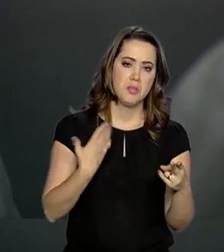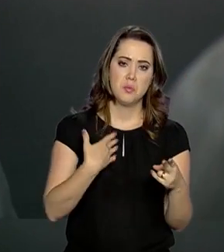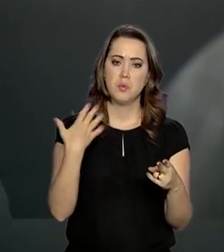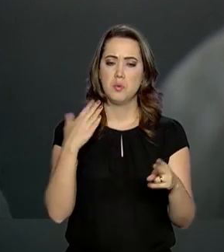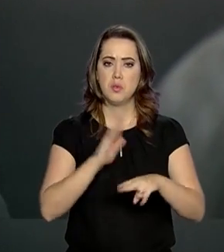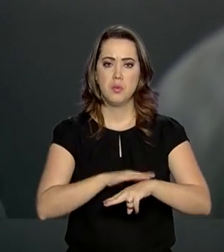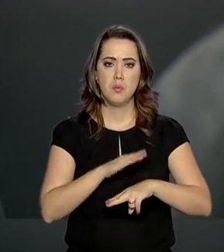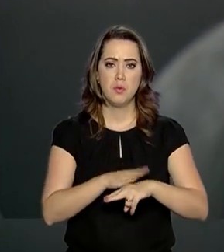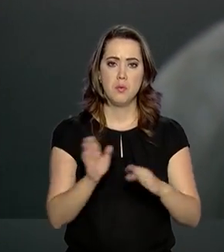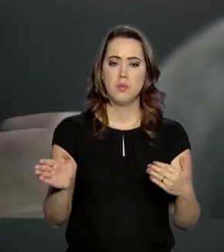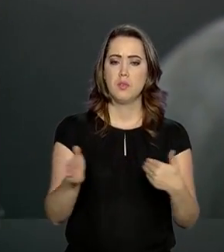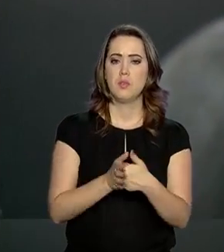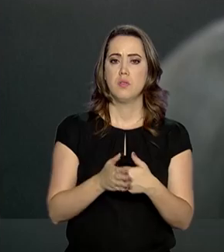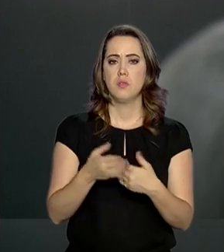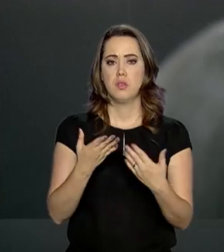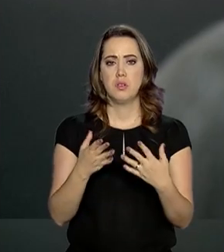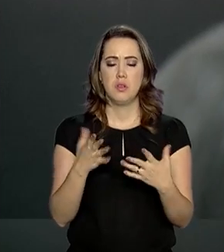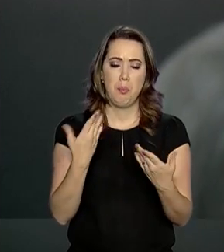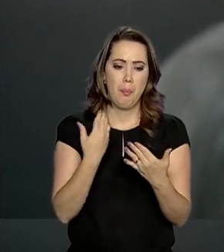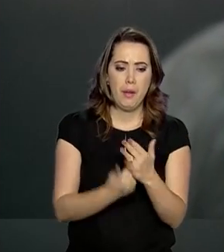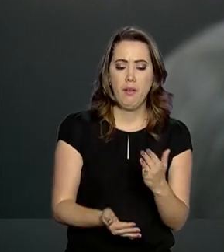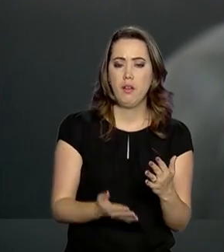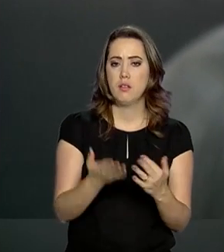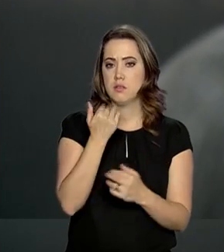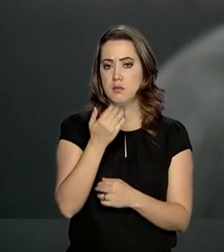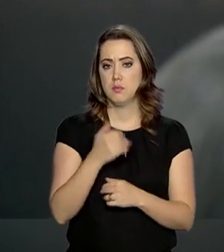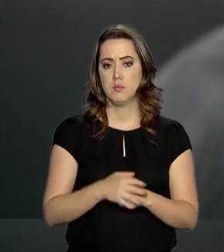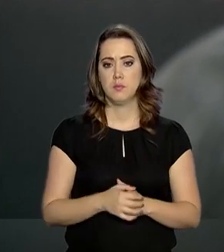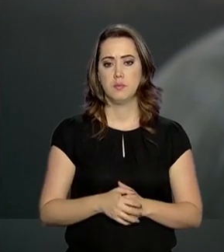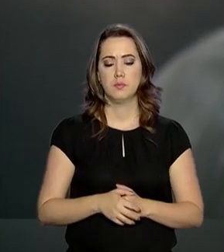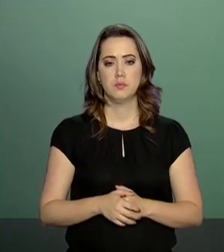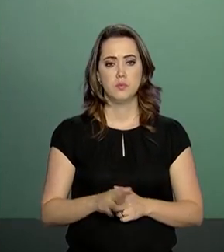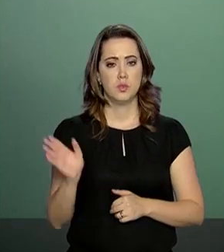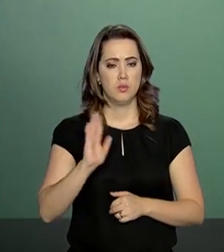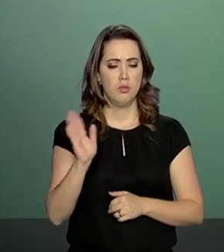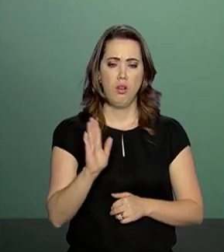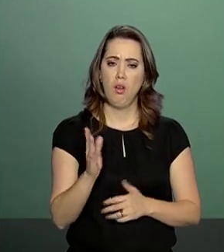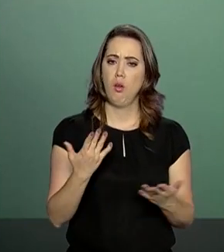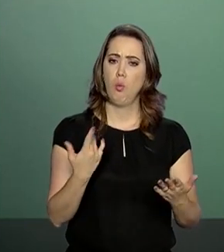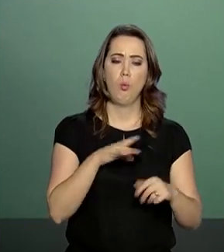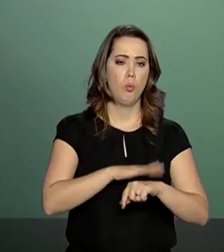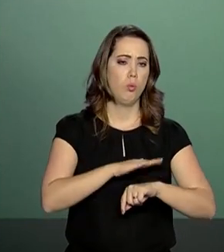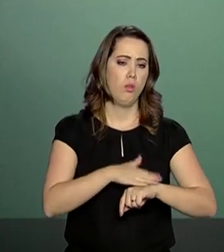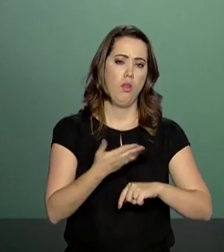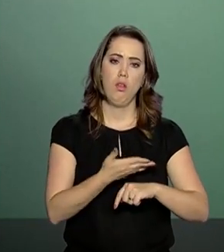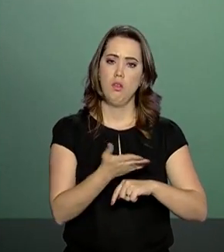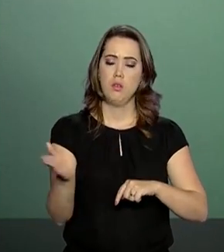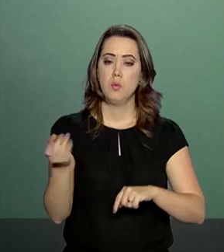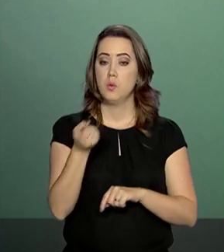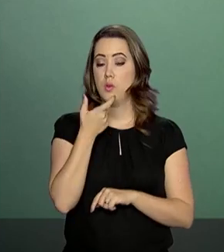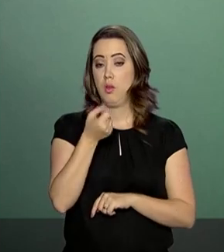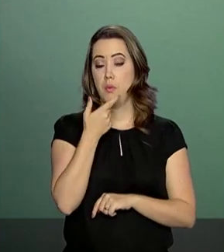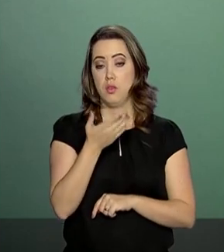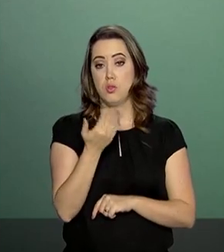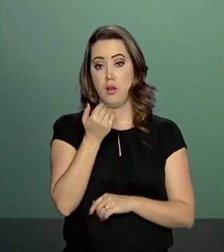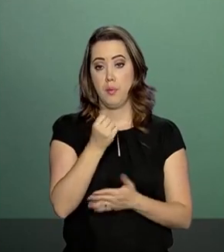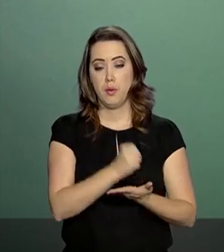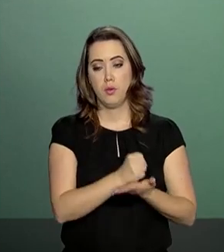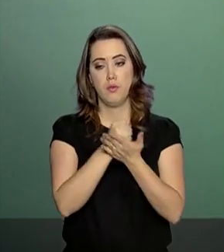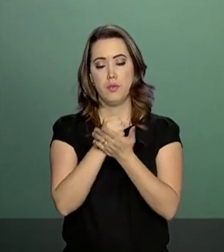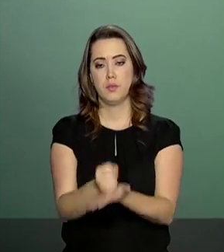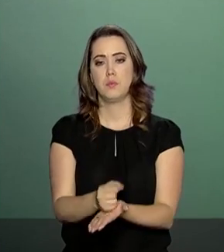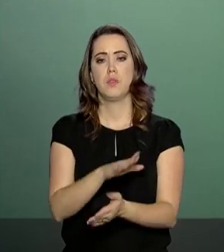que a a fronteira fique fechada e acaba estragando essa esses alimentos não o tempo do dos medicamentos e alimento que nós estamos